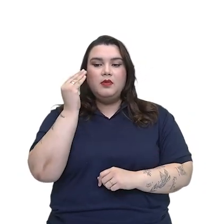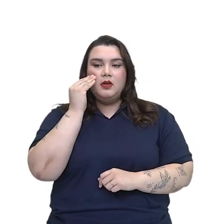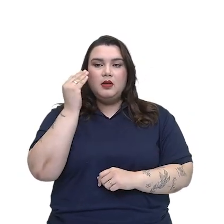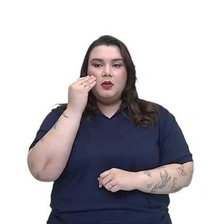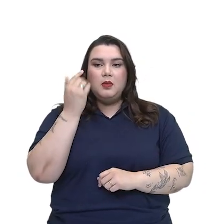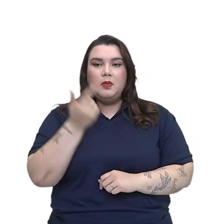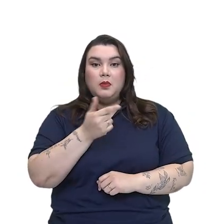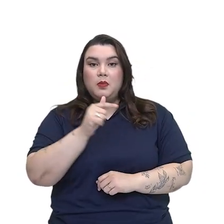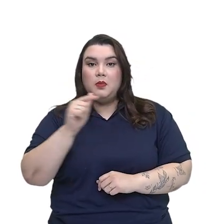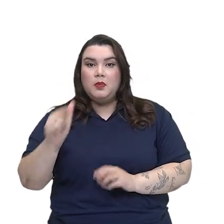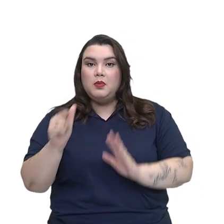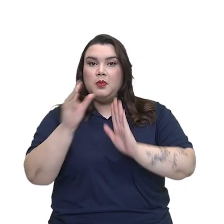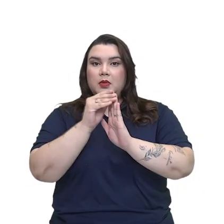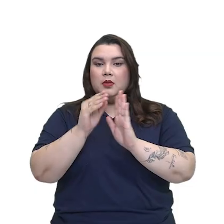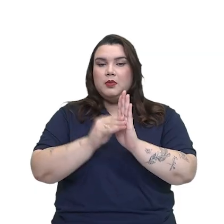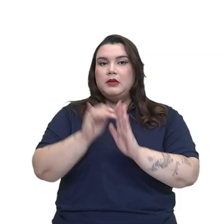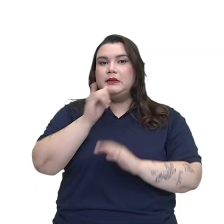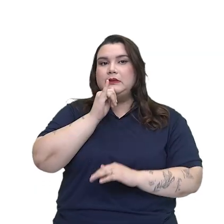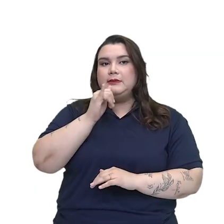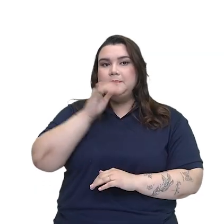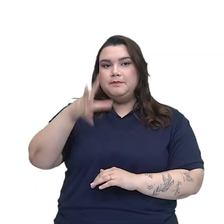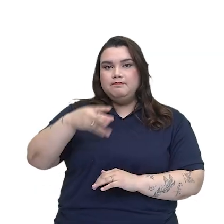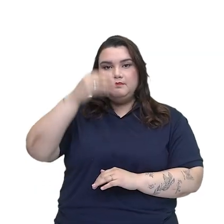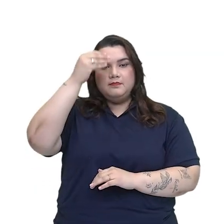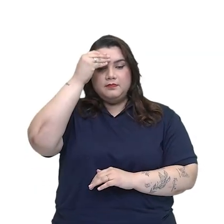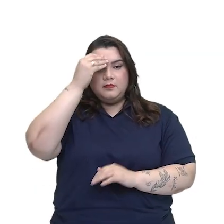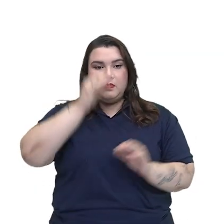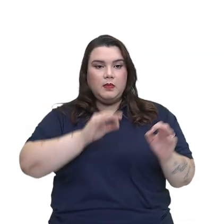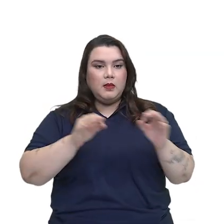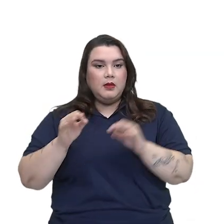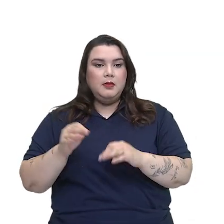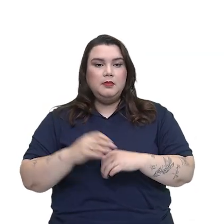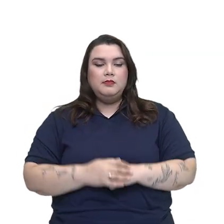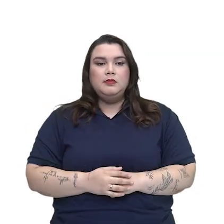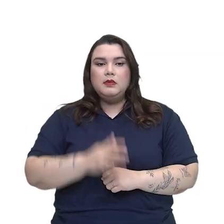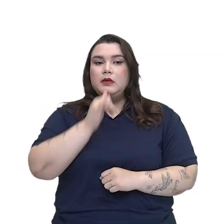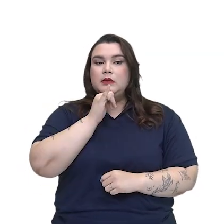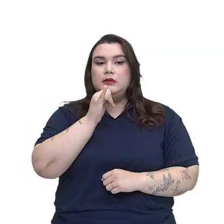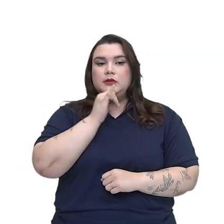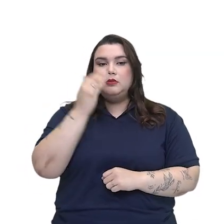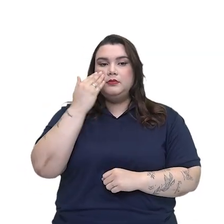mais fixação de exemplo. Vamos supor que nós tenhamos, olha,